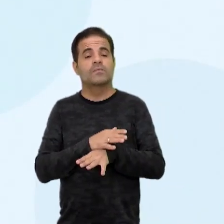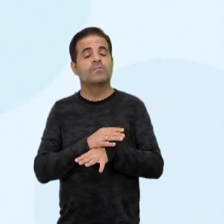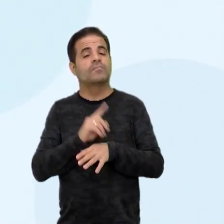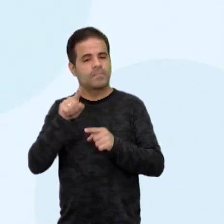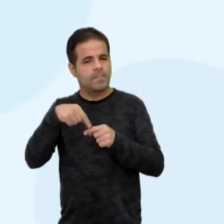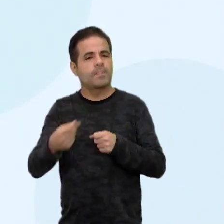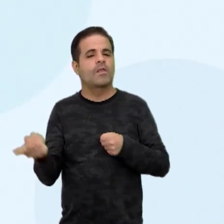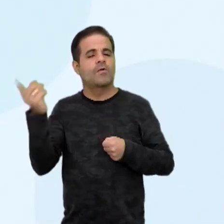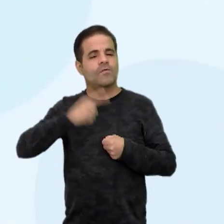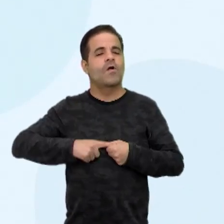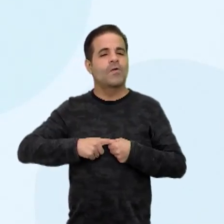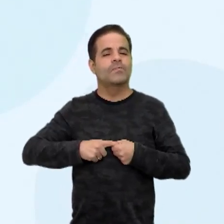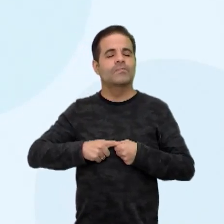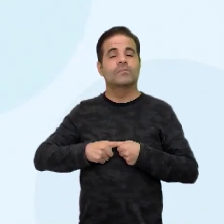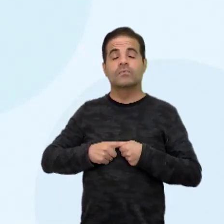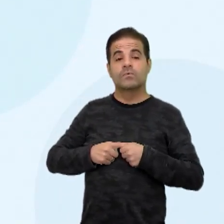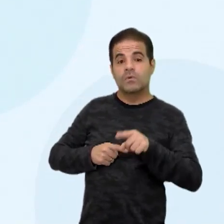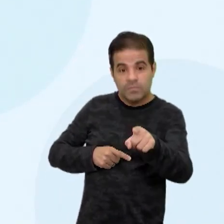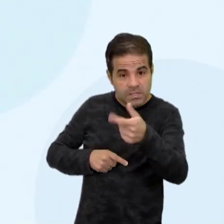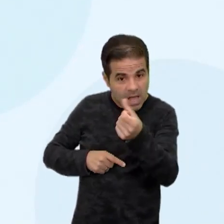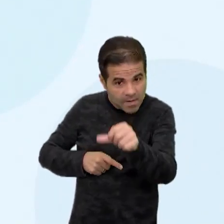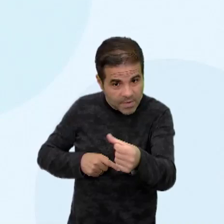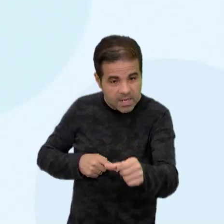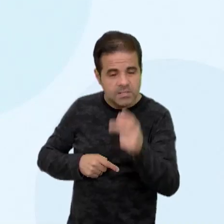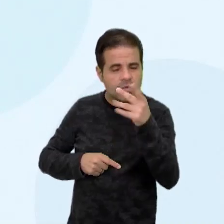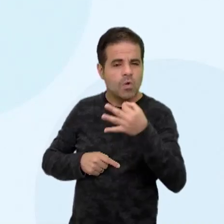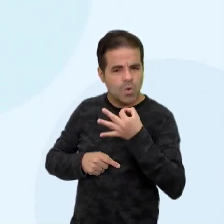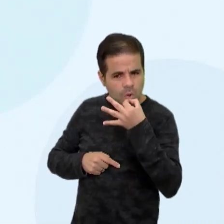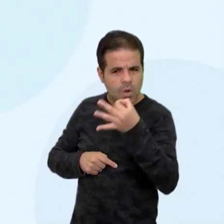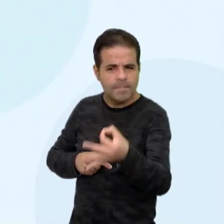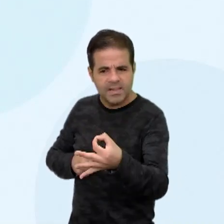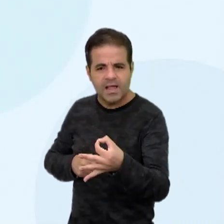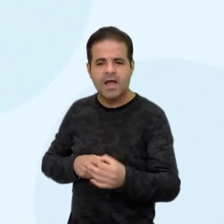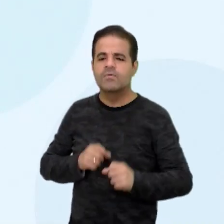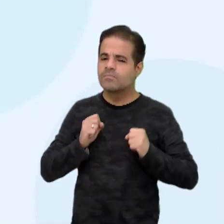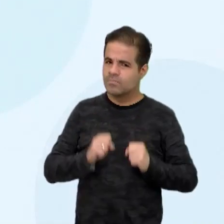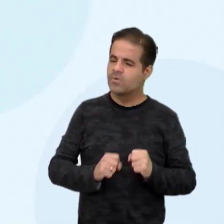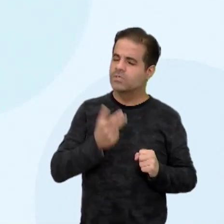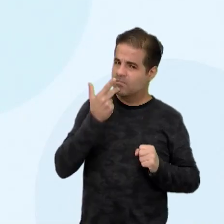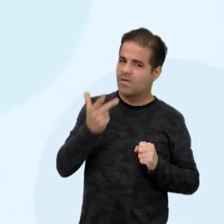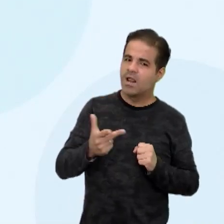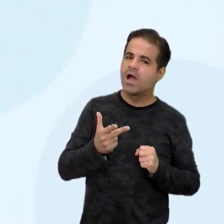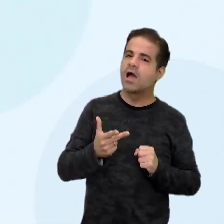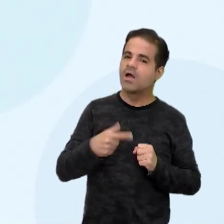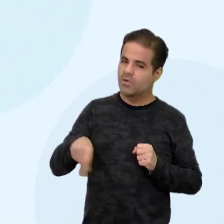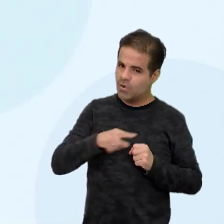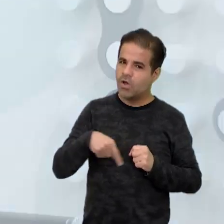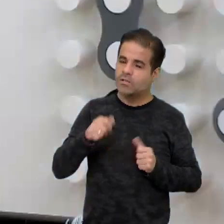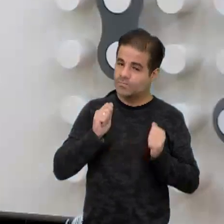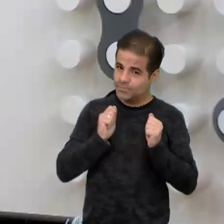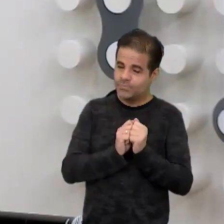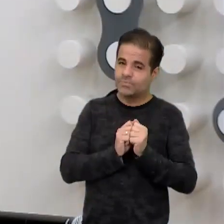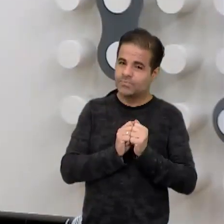eu logo volto, deixem a sua avaliação e estamos aí para